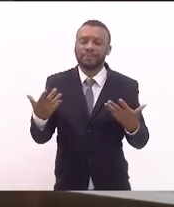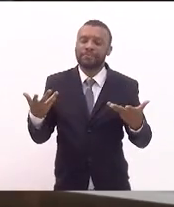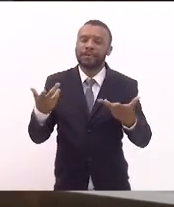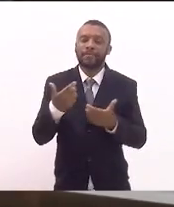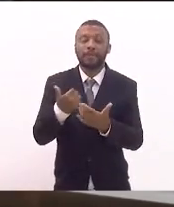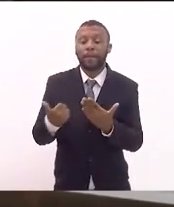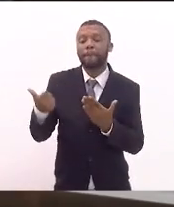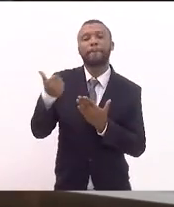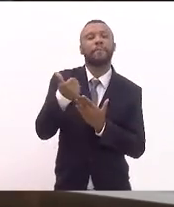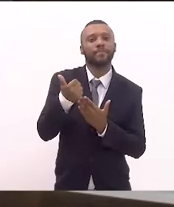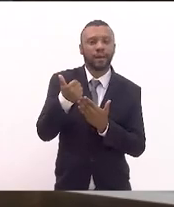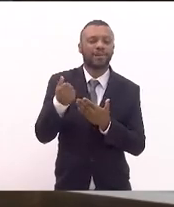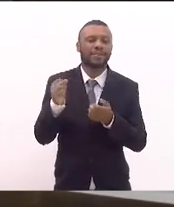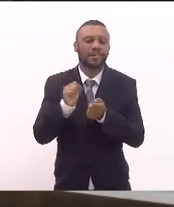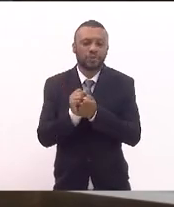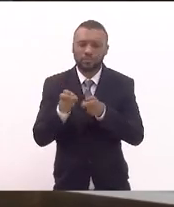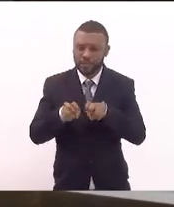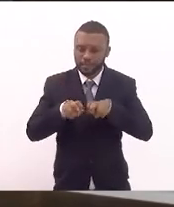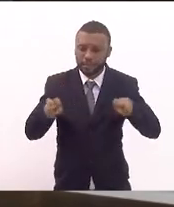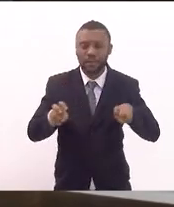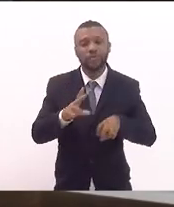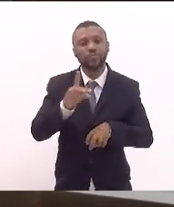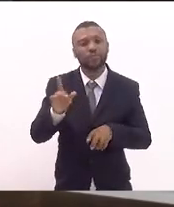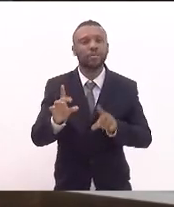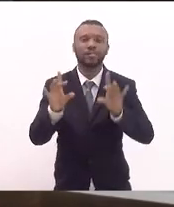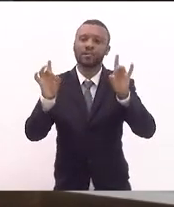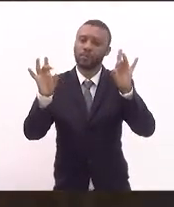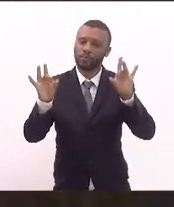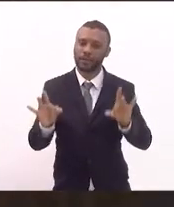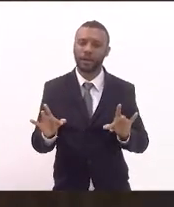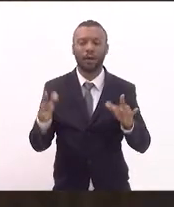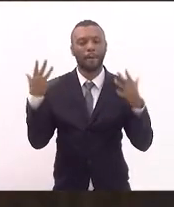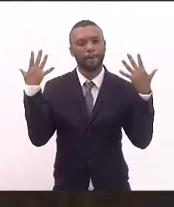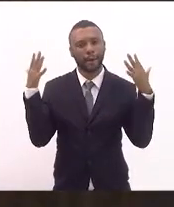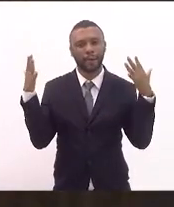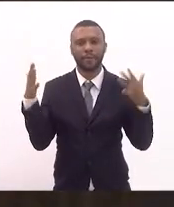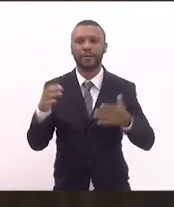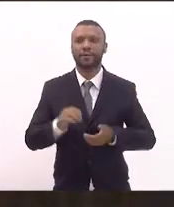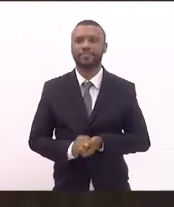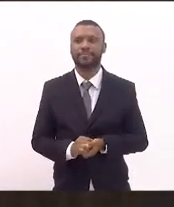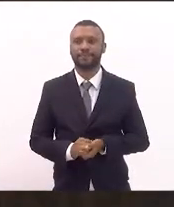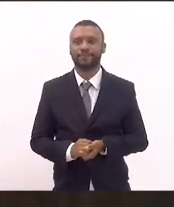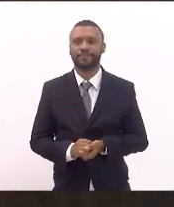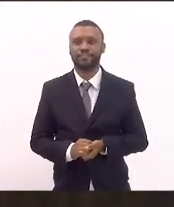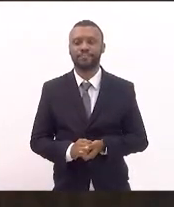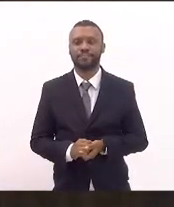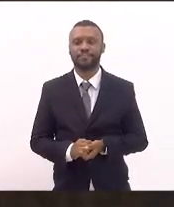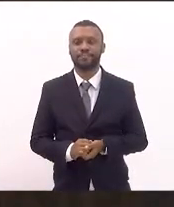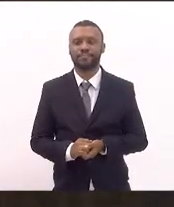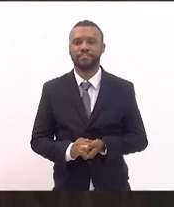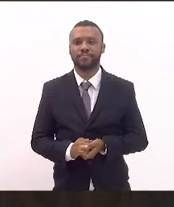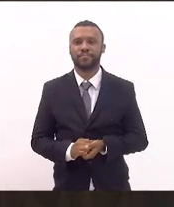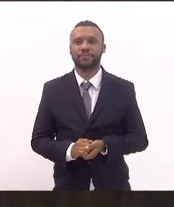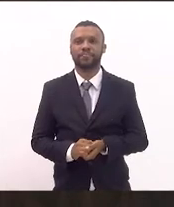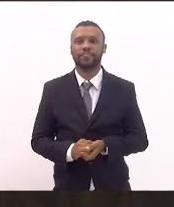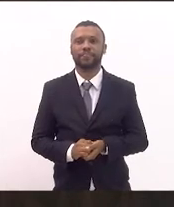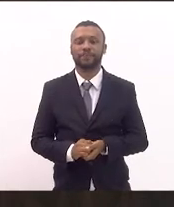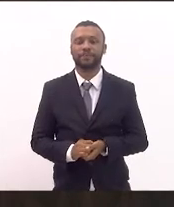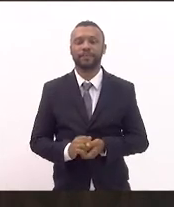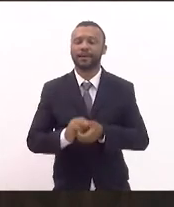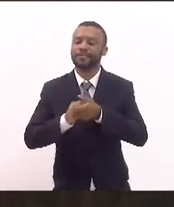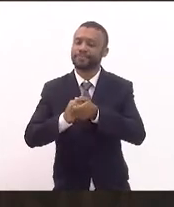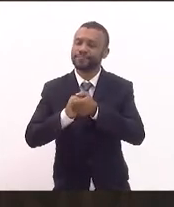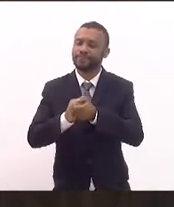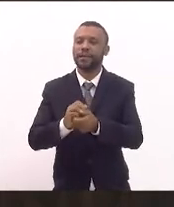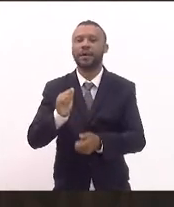aqui compondo essa mesa nesse dia tão especial. Parabéns, doutor. Obrigado, Salema. Vai levar o carrinho aí, vai. Saudar Ana